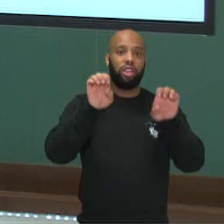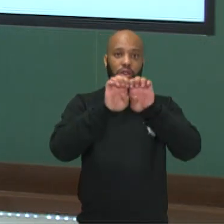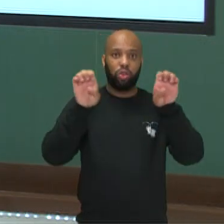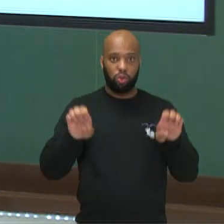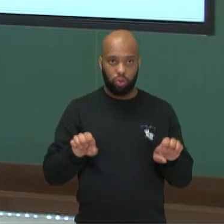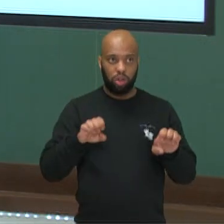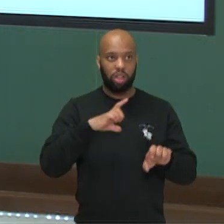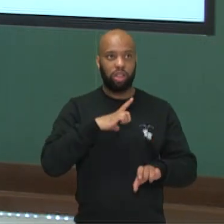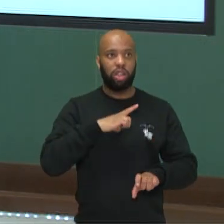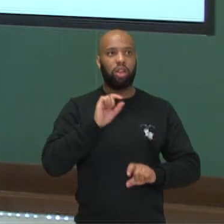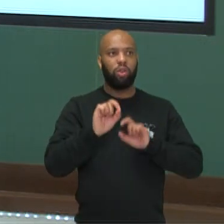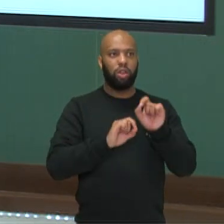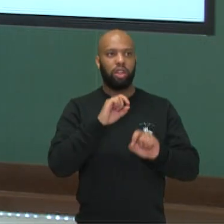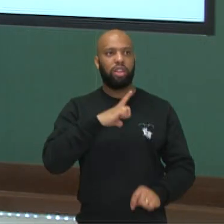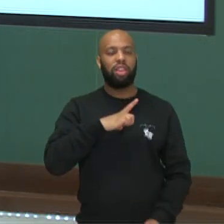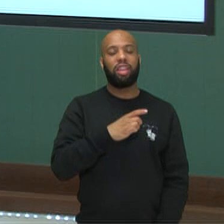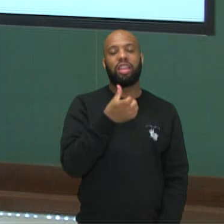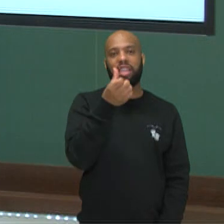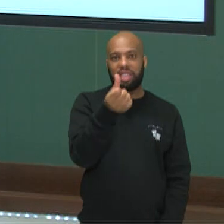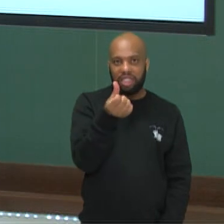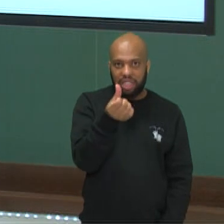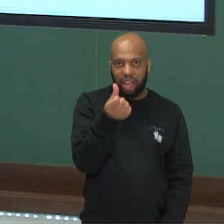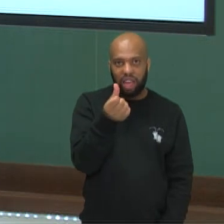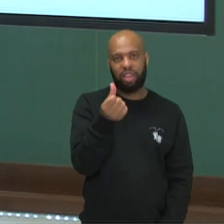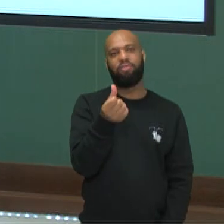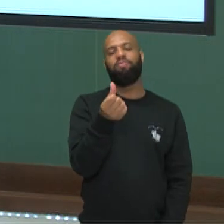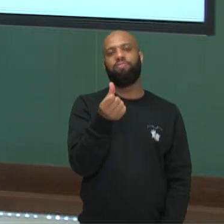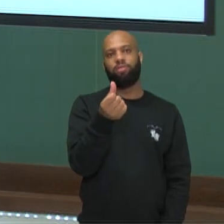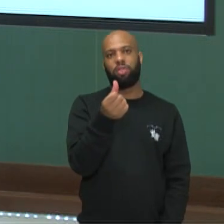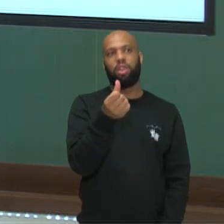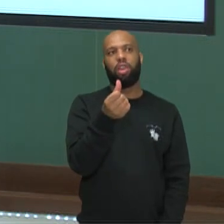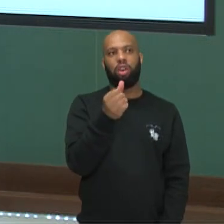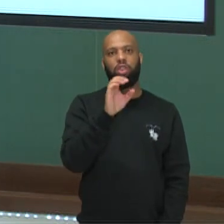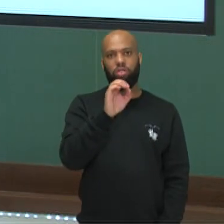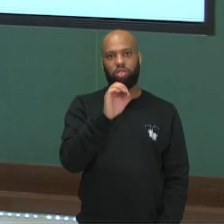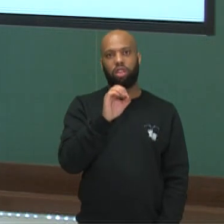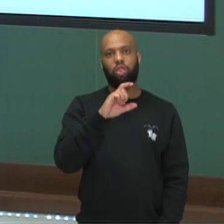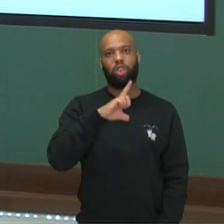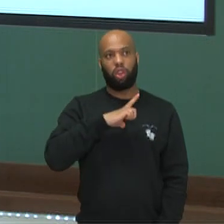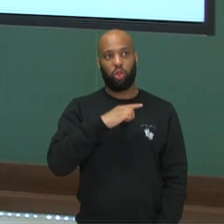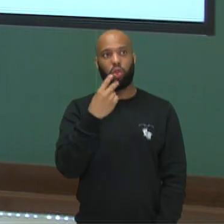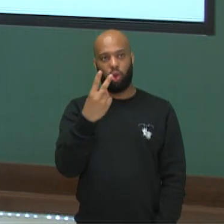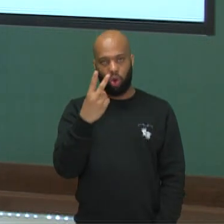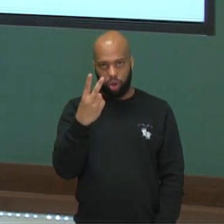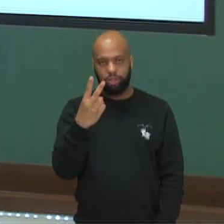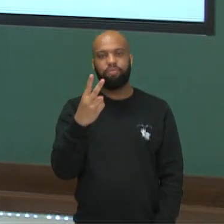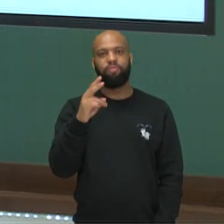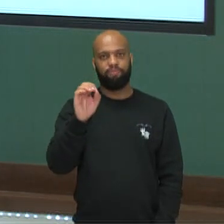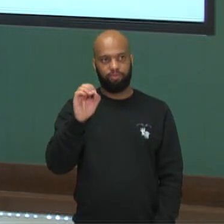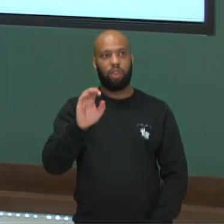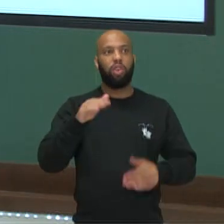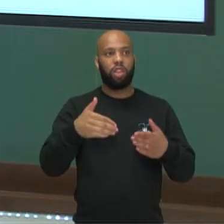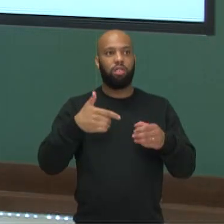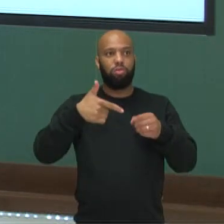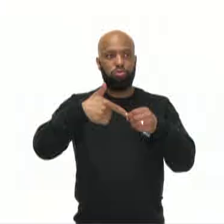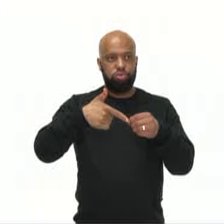oxigênio. Então, o poder calorífico da gasolina, eu marquei aqui para vocês,